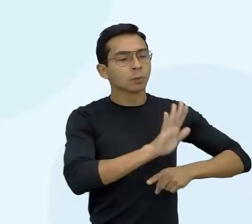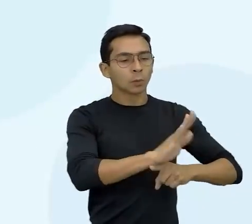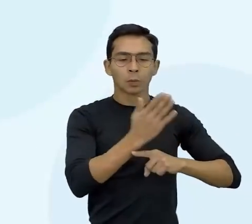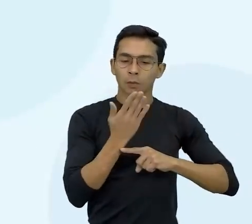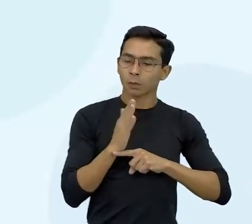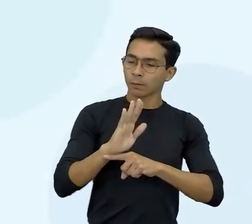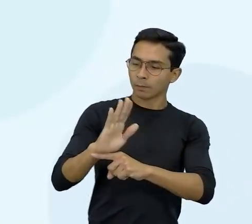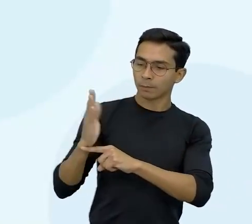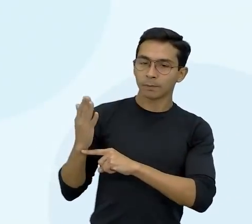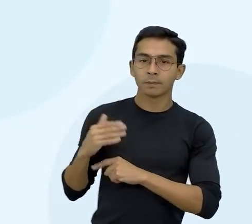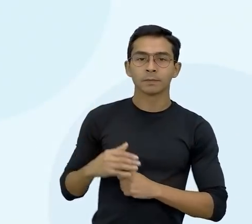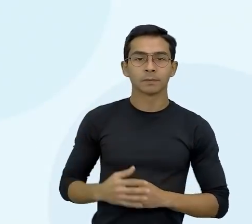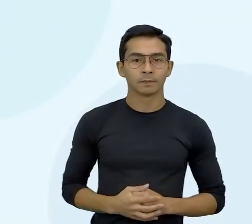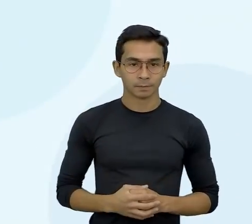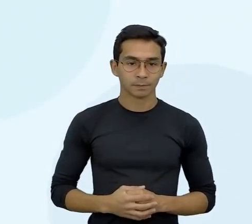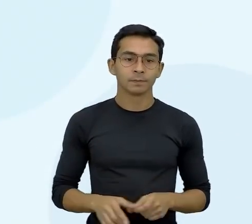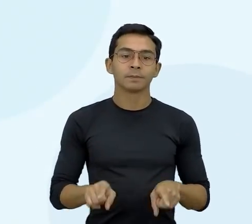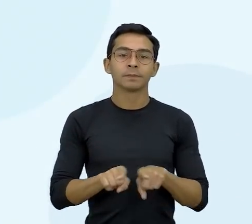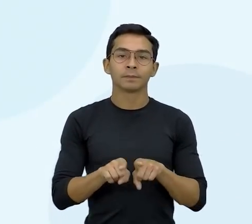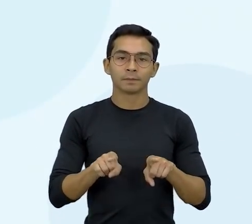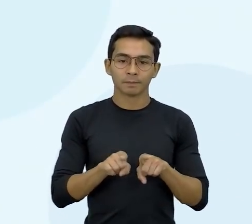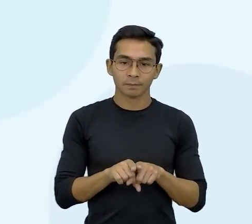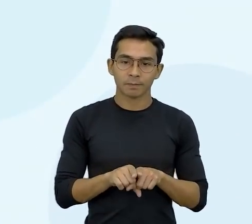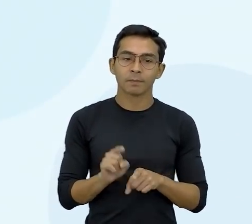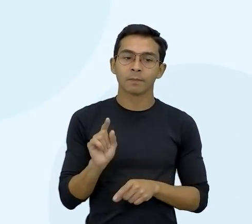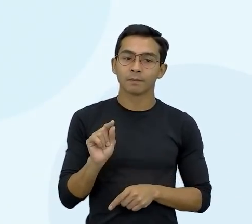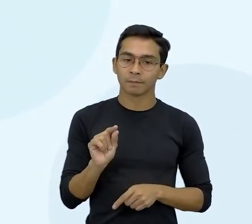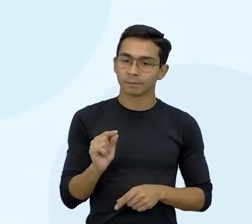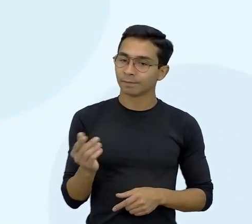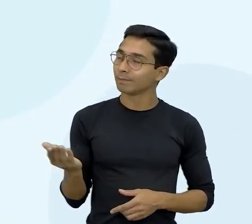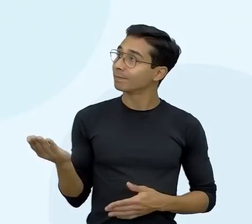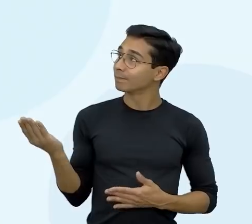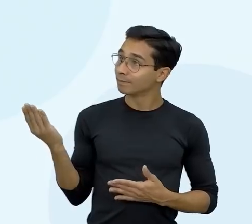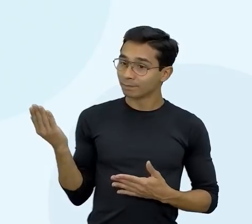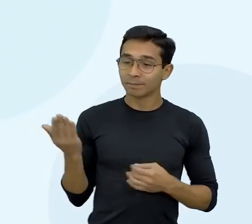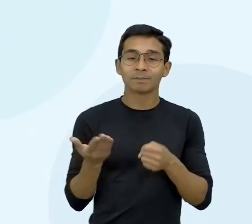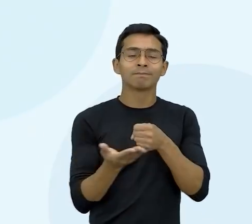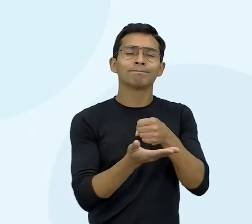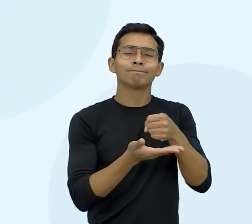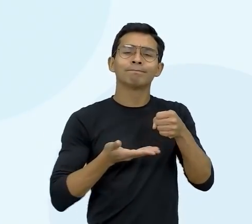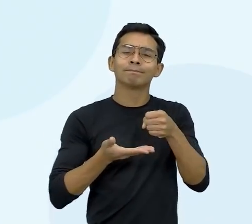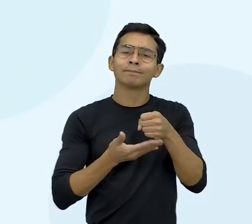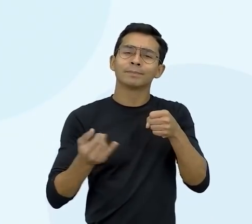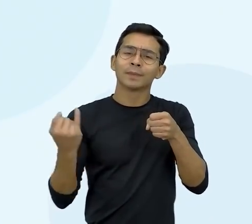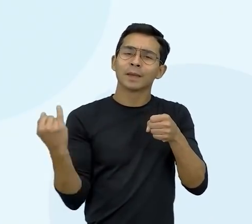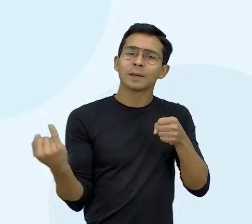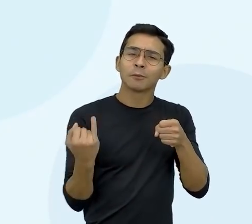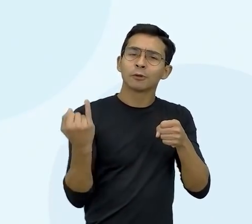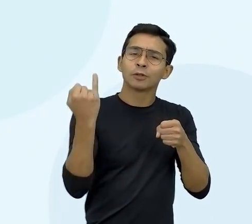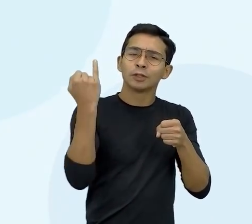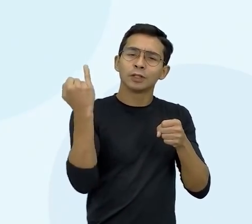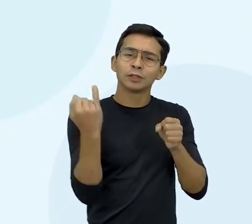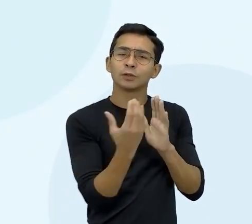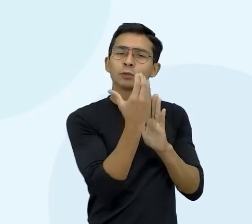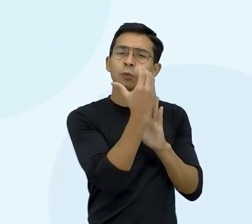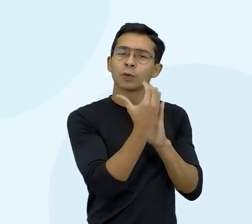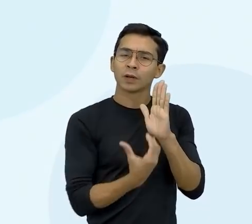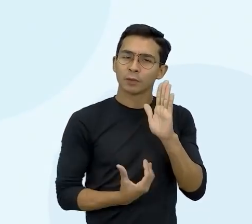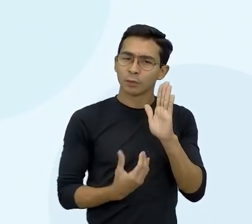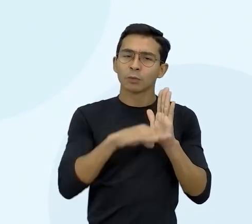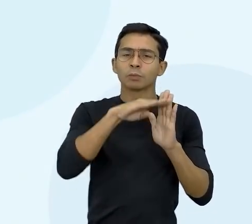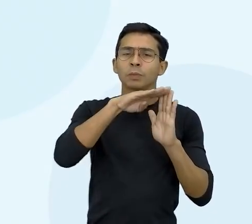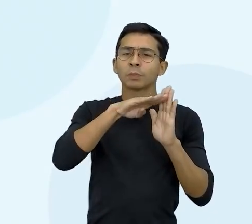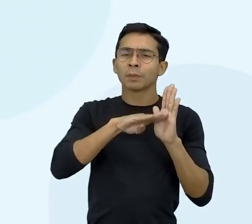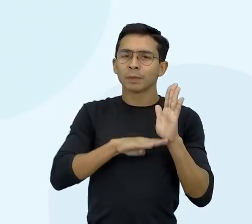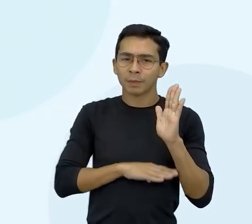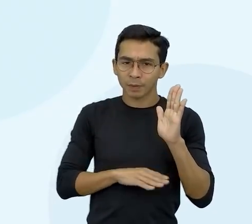E a gente traz aí esse corpo, né, de fundamentos do nosso currículo, que a parte mais importante